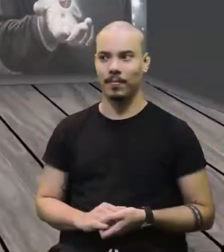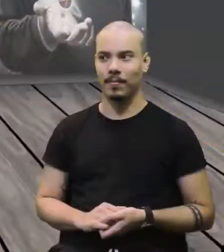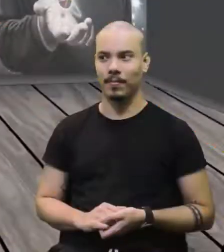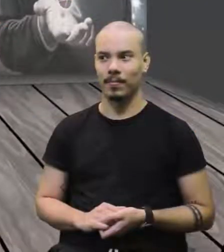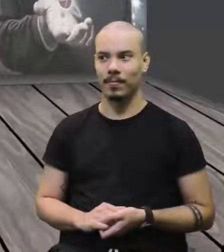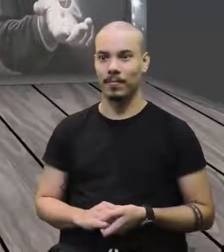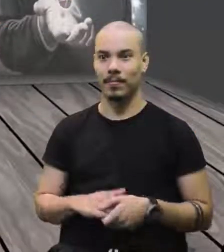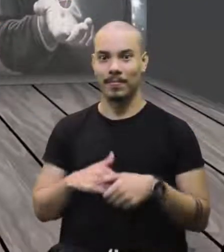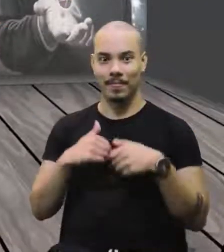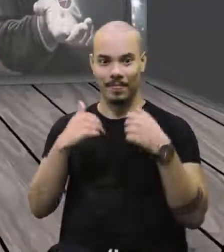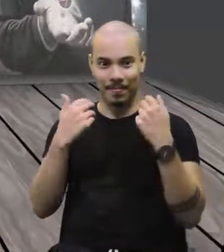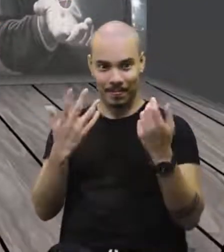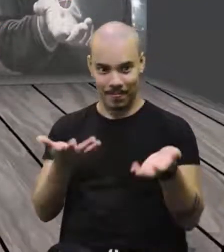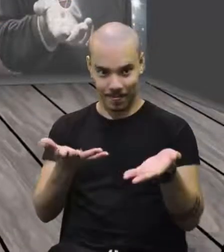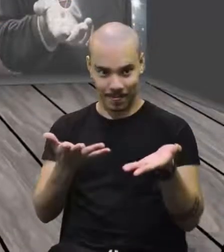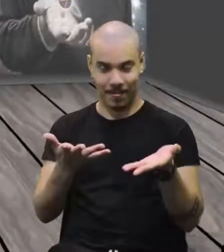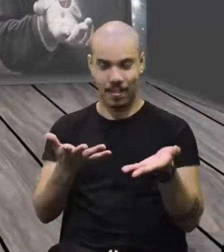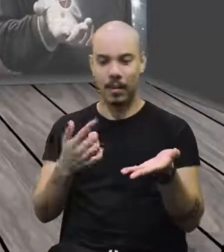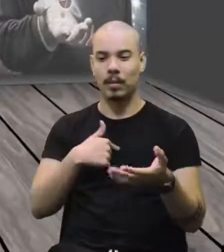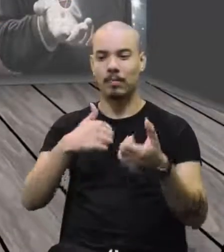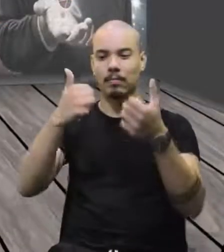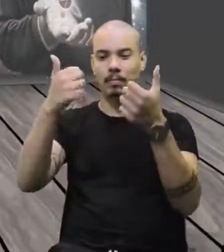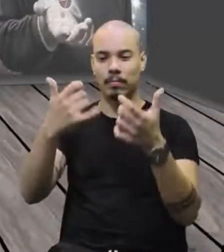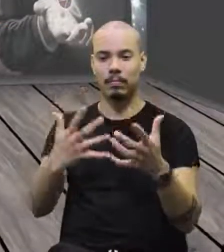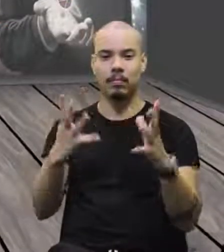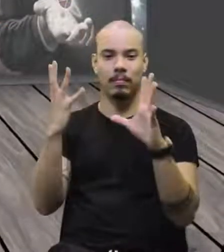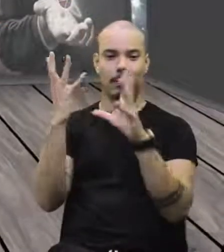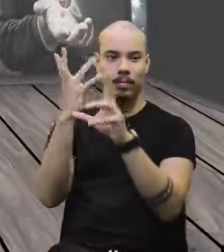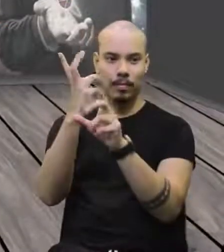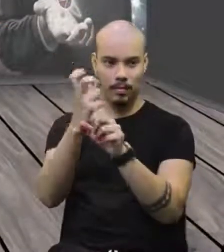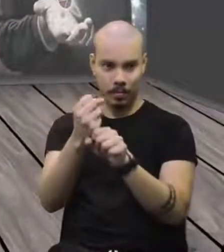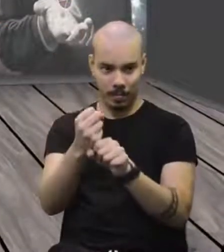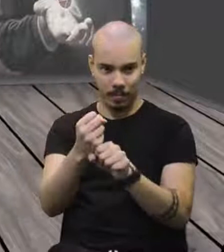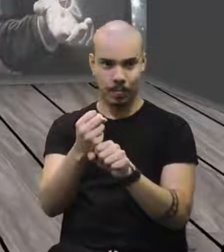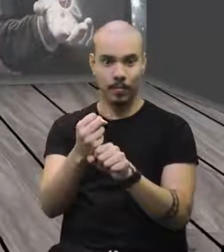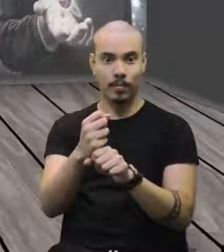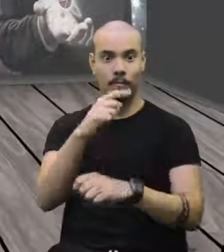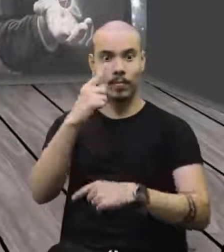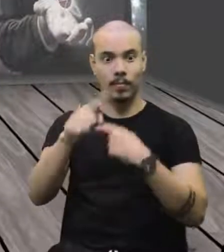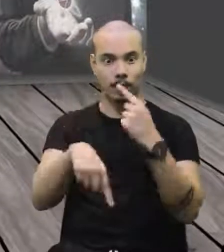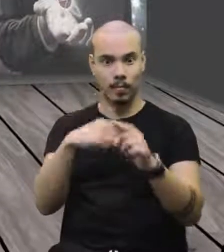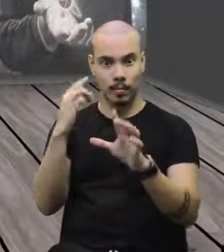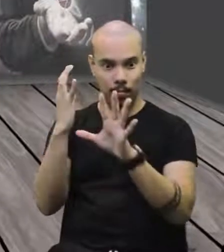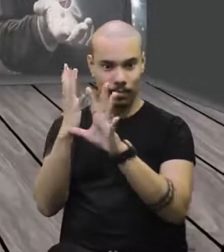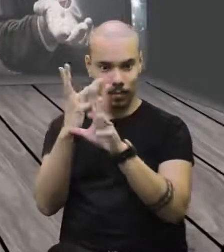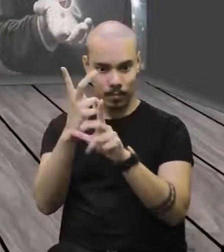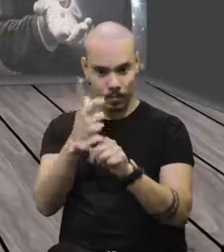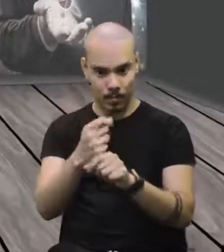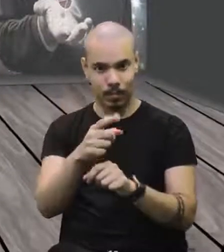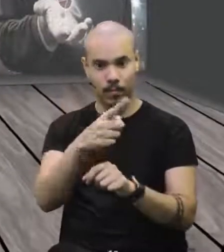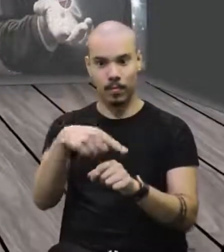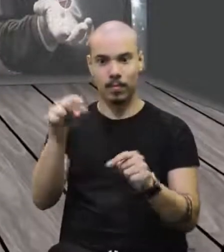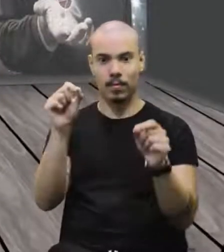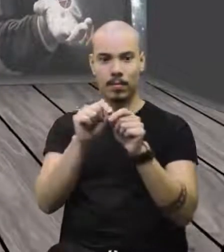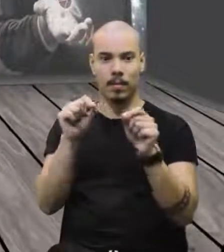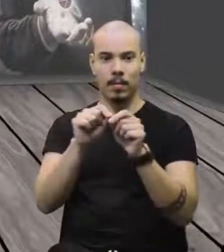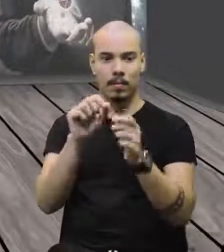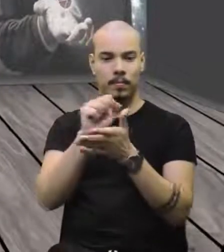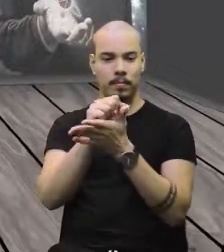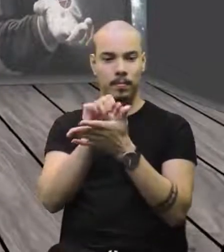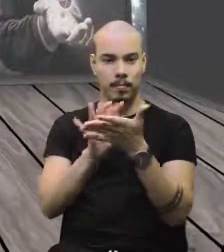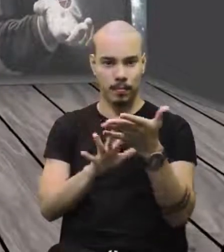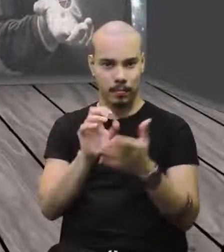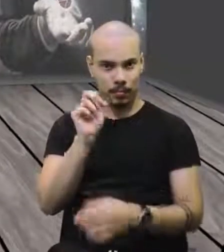Então, pessoal, olha bem, nós vamos fazer aquele resumo, né? E após o resumo, vocês vão lá e fazem as